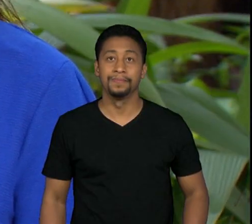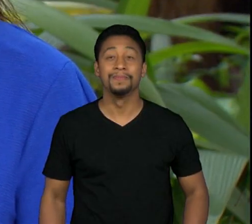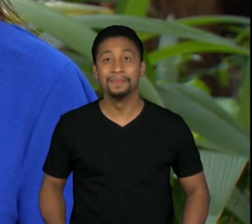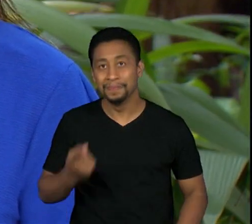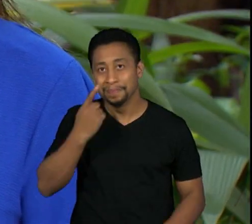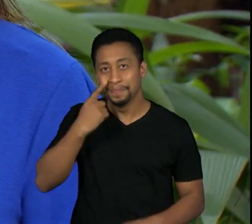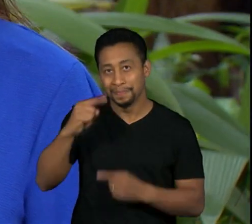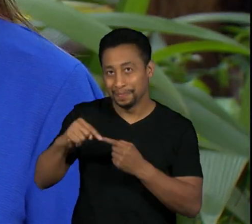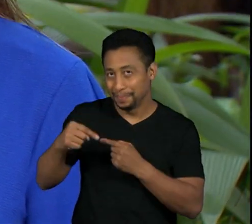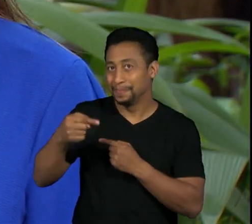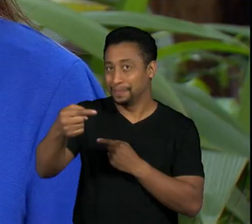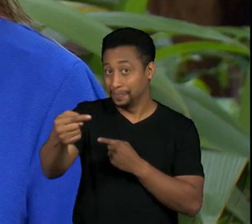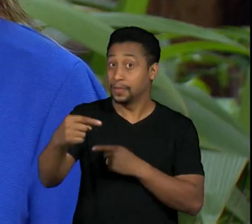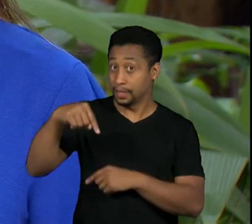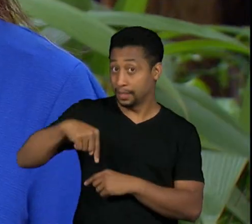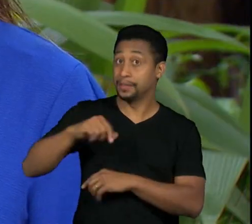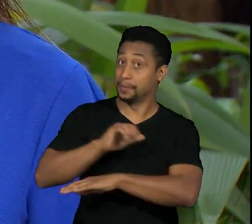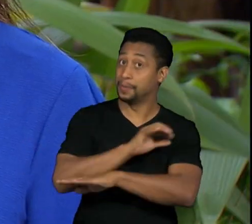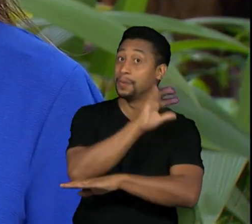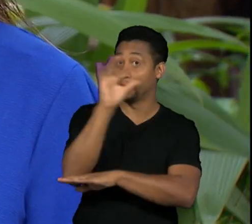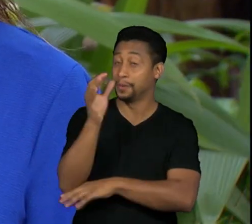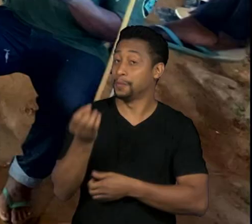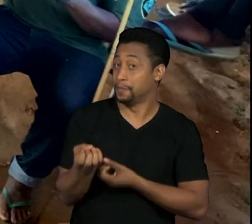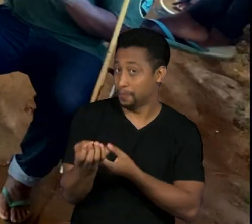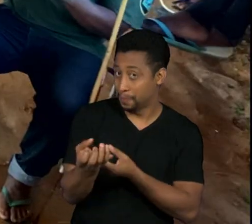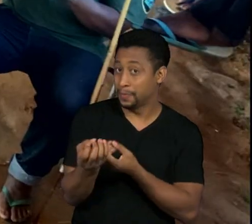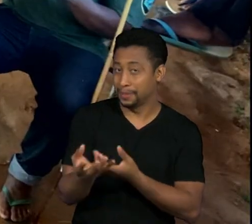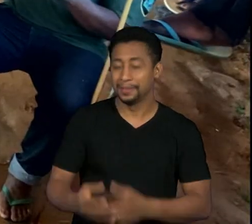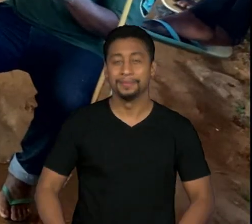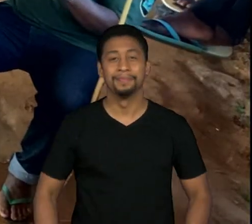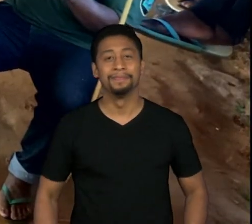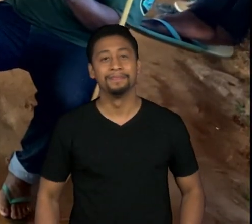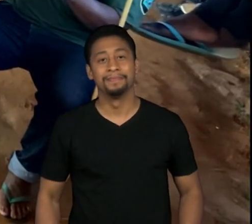Daqui a pouco tem mais aqui no Repórter Eco.